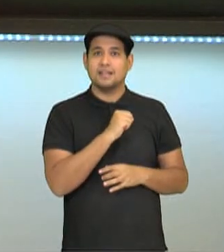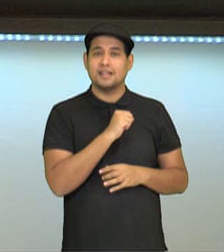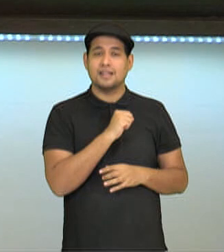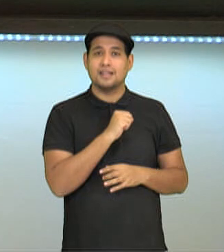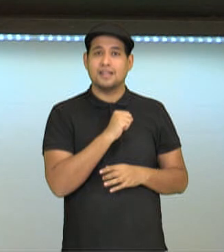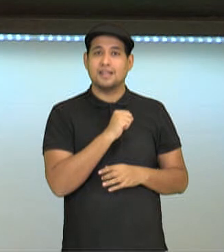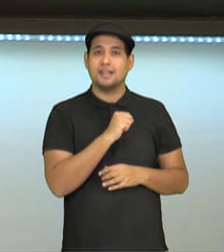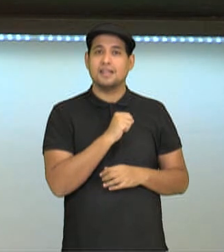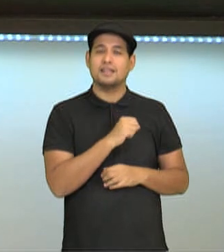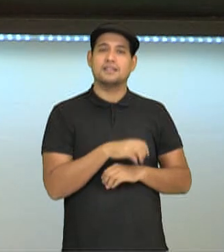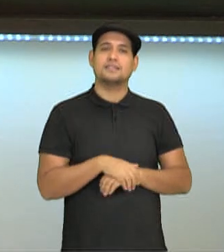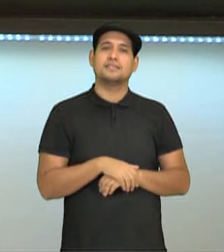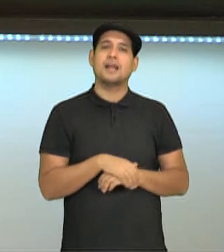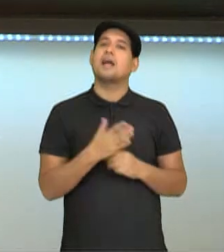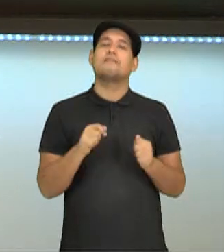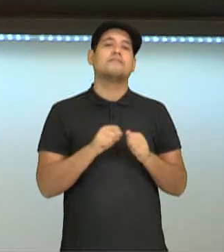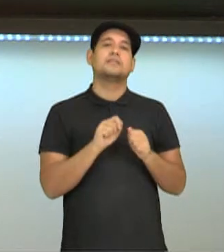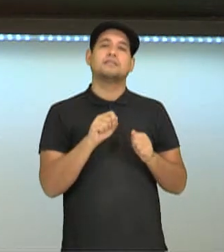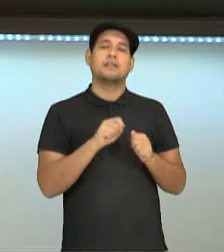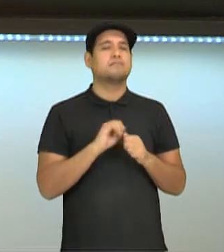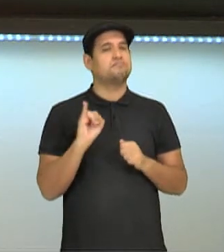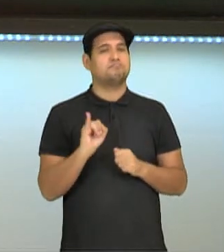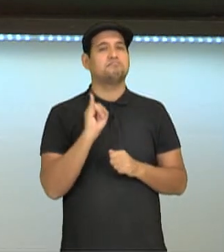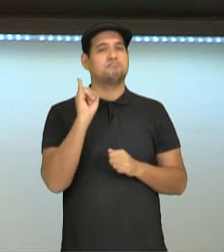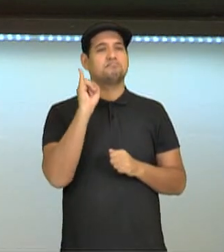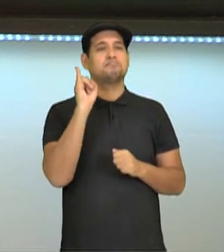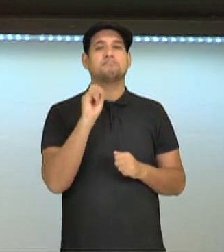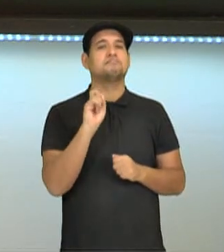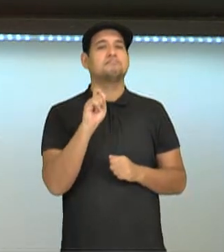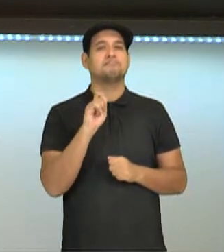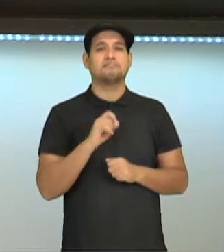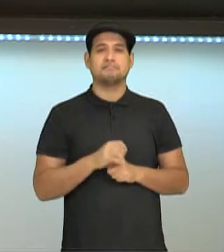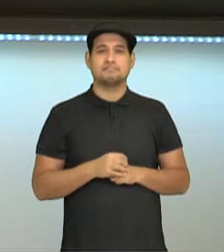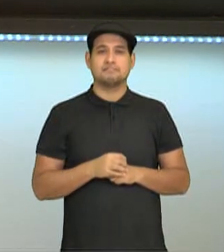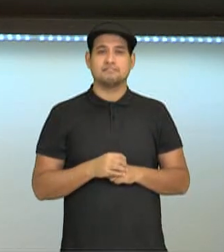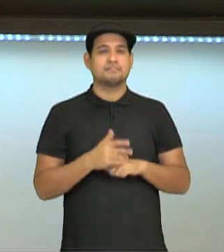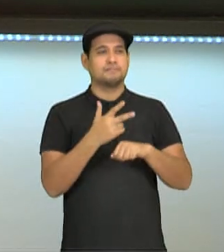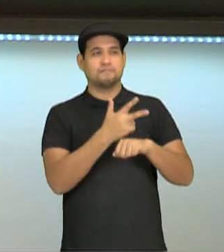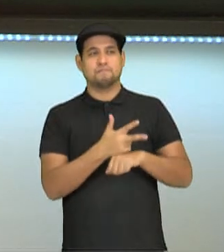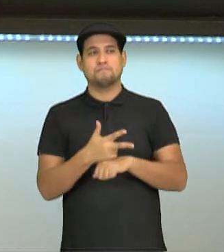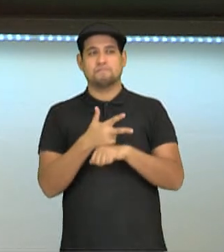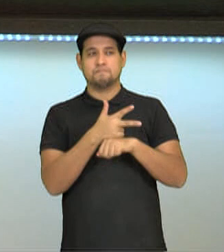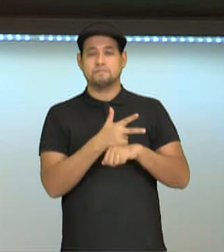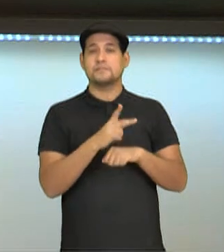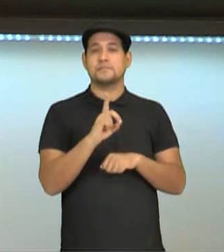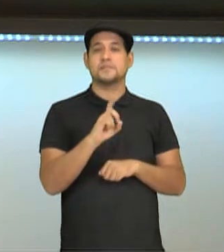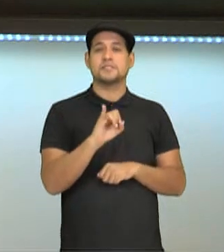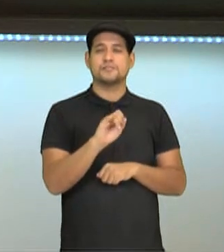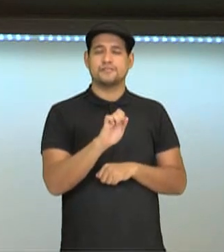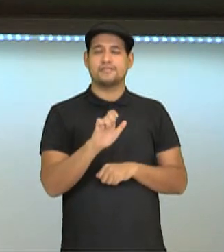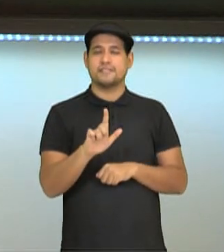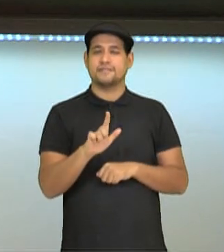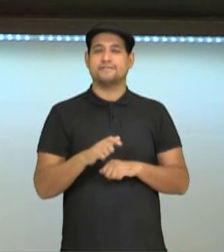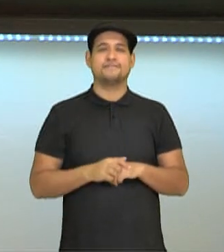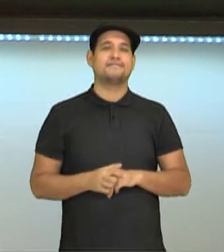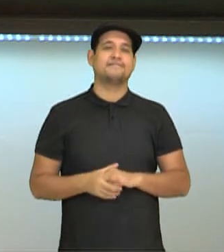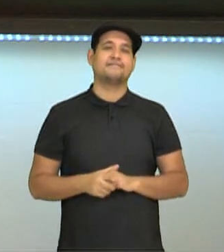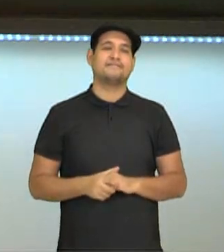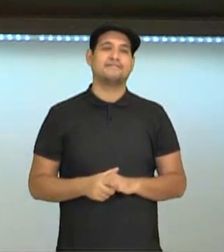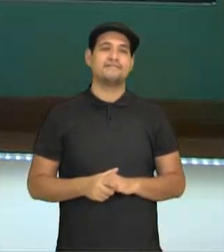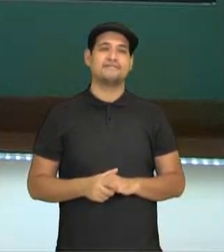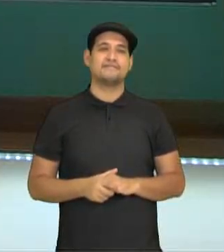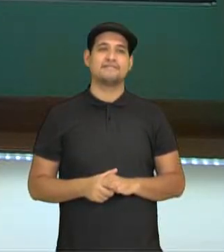então, tornou-se viável o cinema digital, não é mesmo?